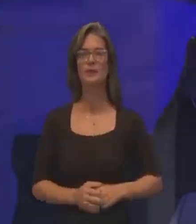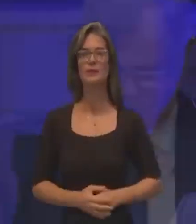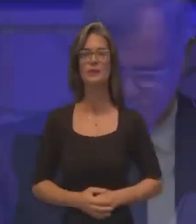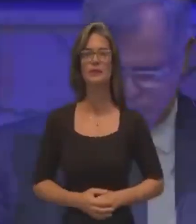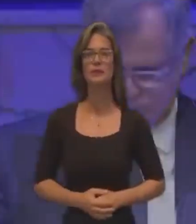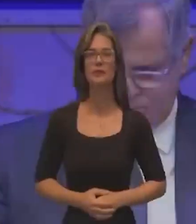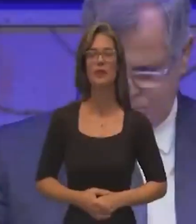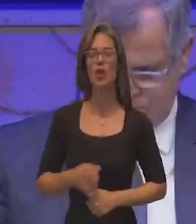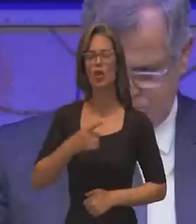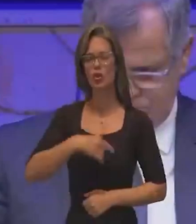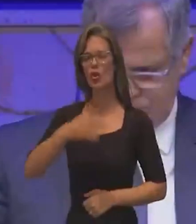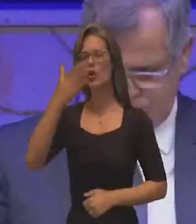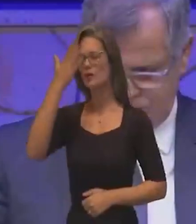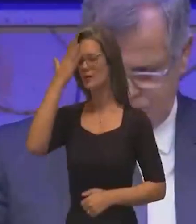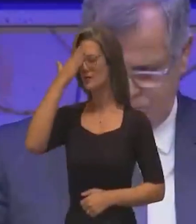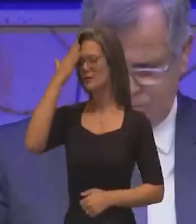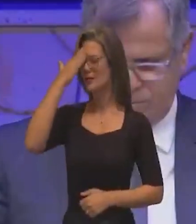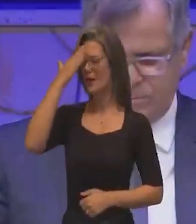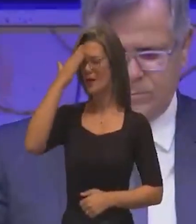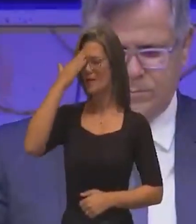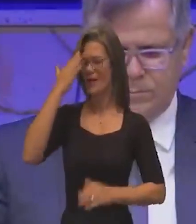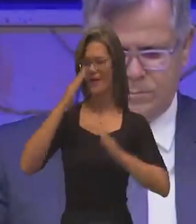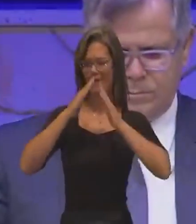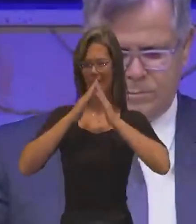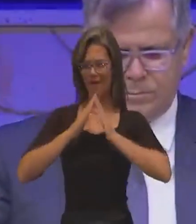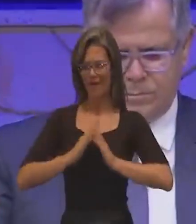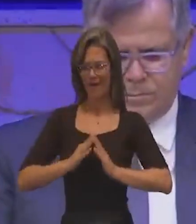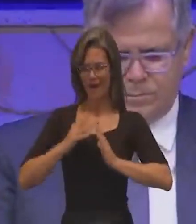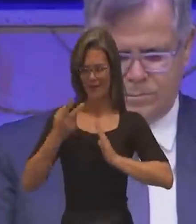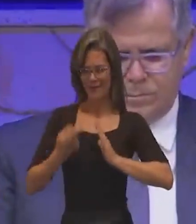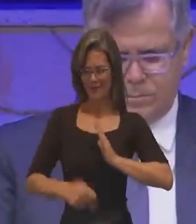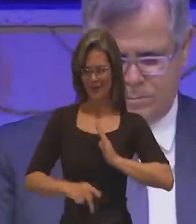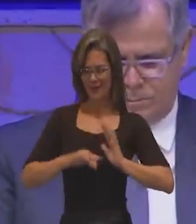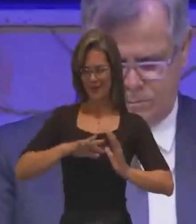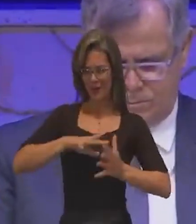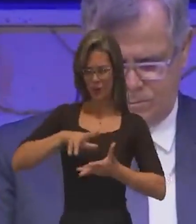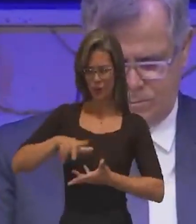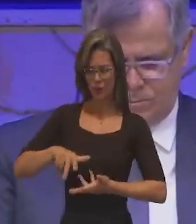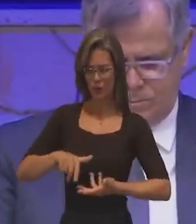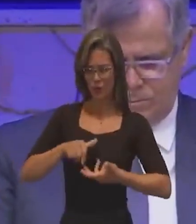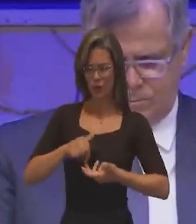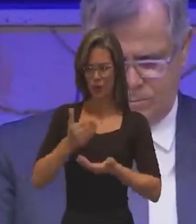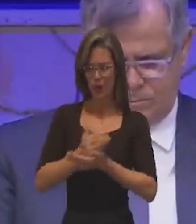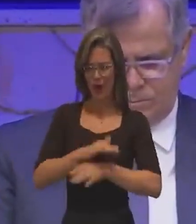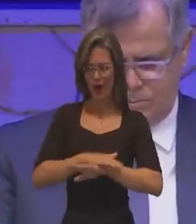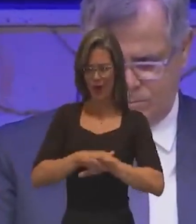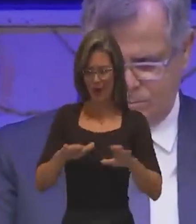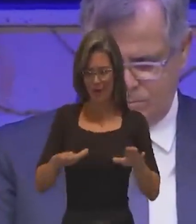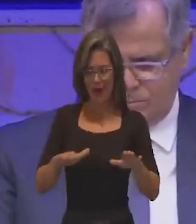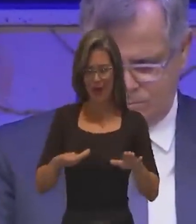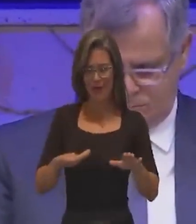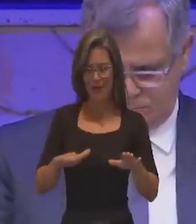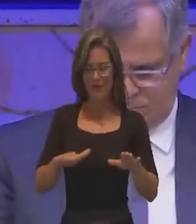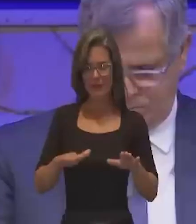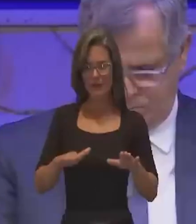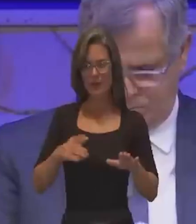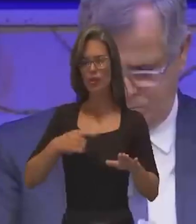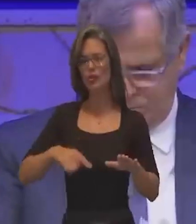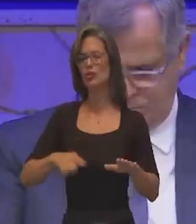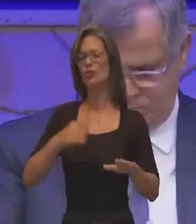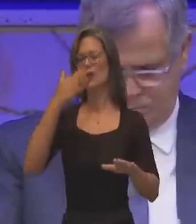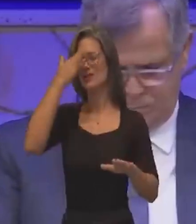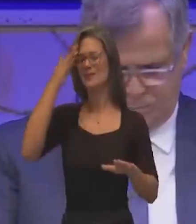Porque sabemos que se a nossa casa terrestre deste tabernáculo se desfizer, temos